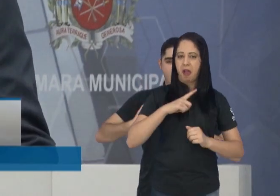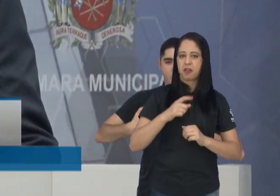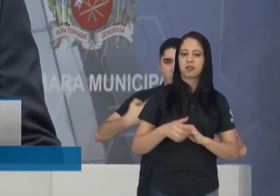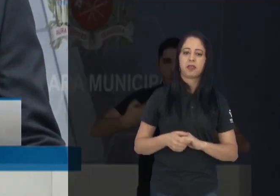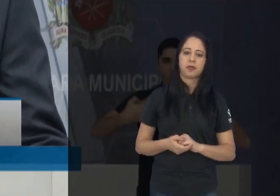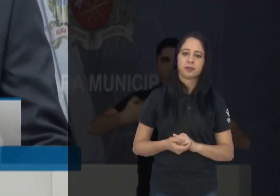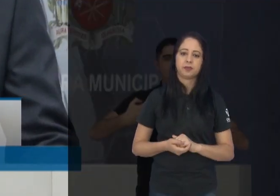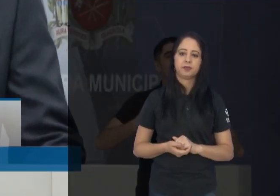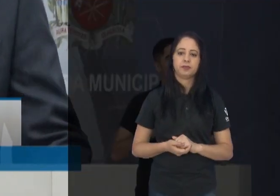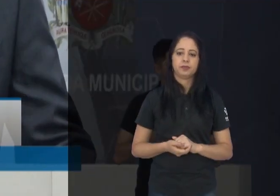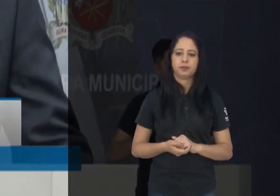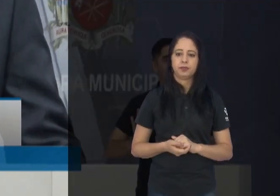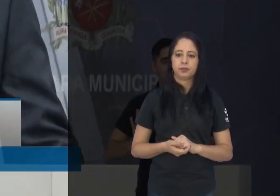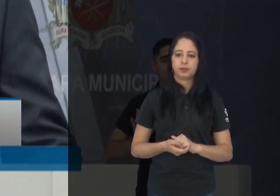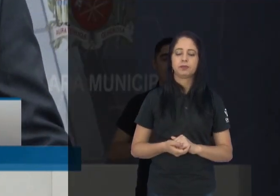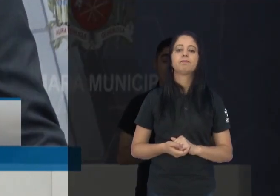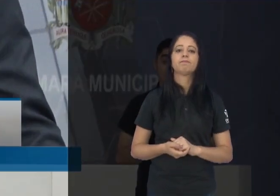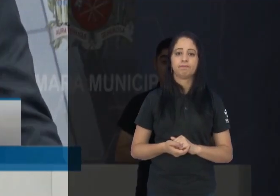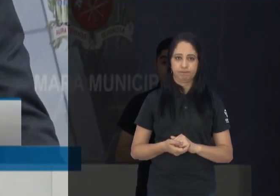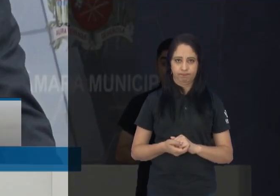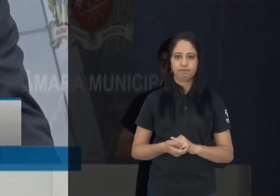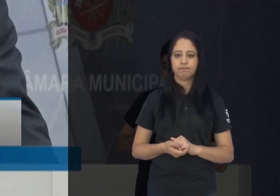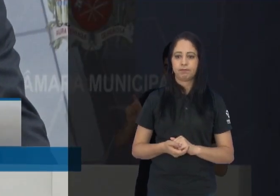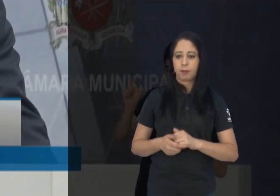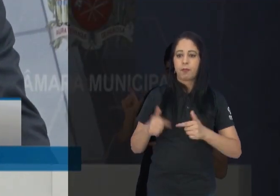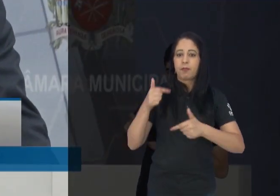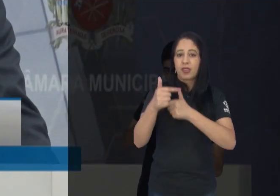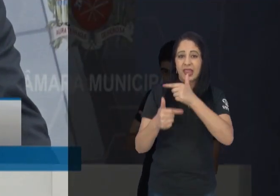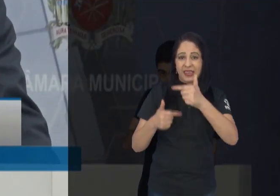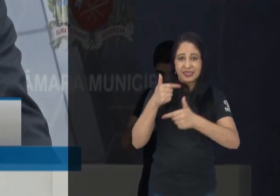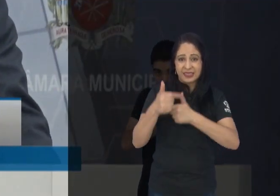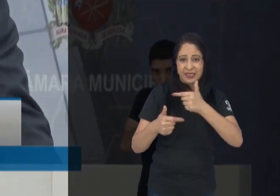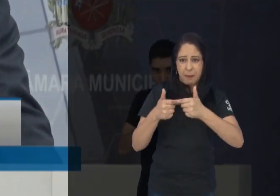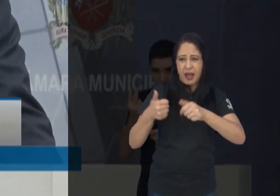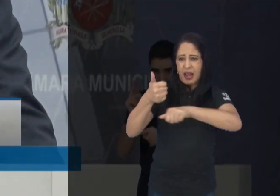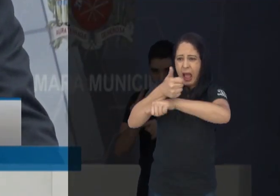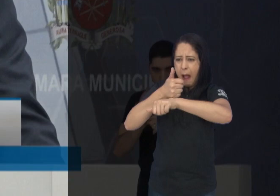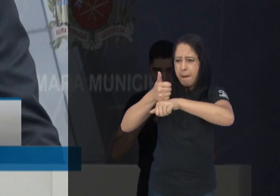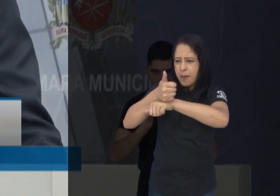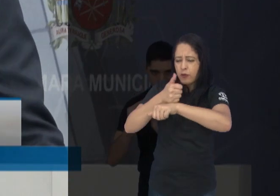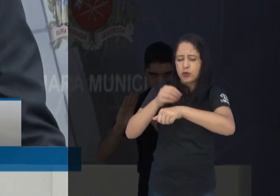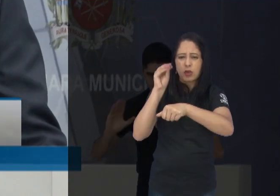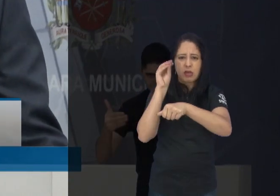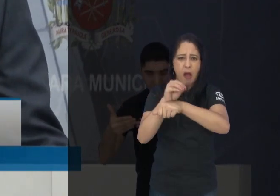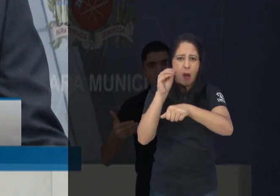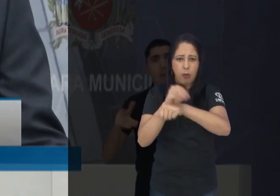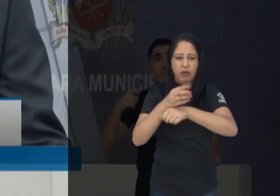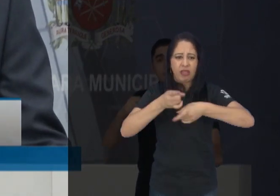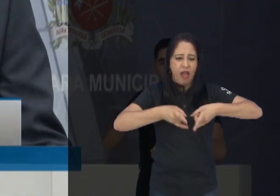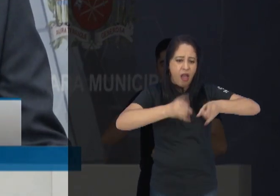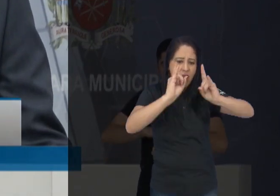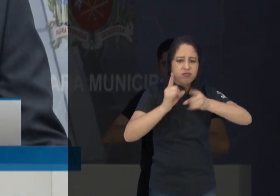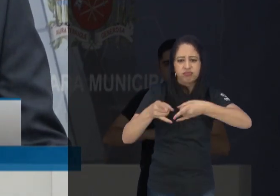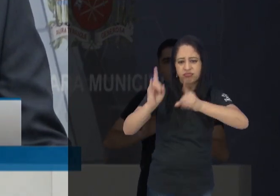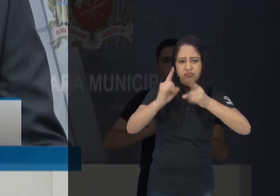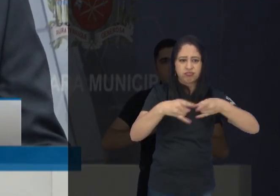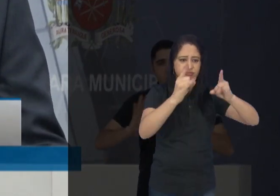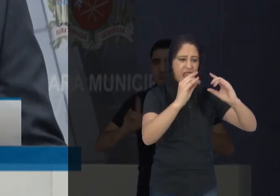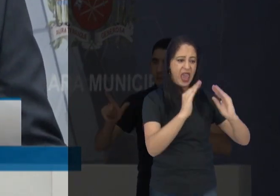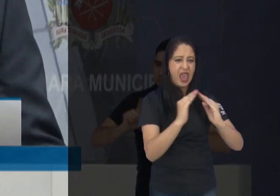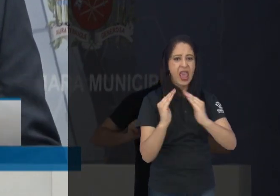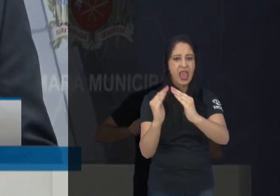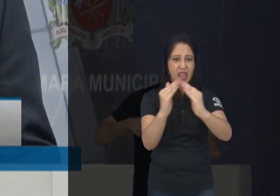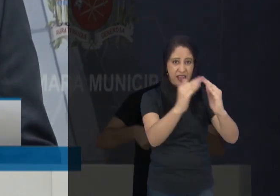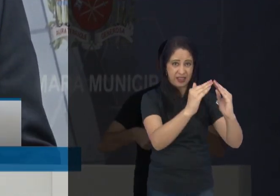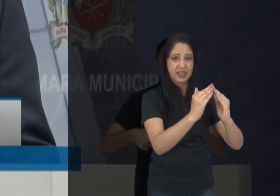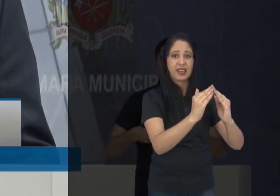trabalho. Ser síndico é dedicar tempo e conhecimento em prol da coletividade, buscando sempre